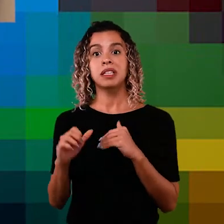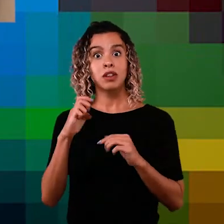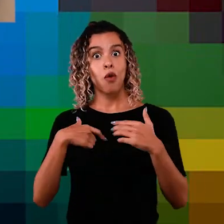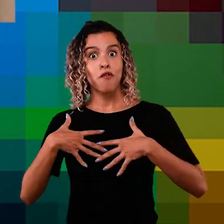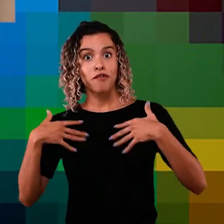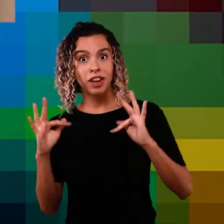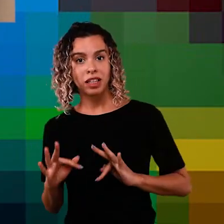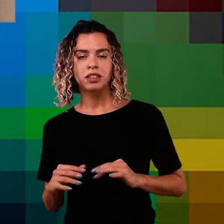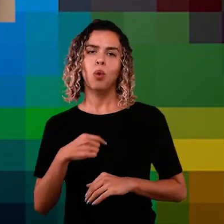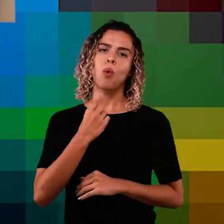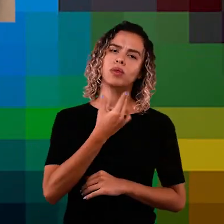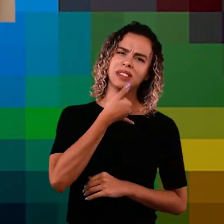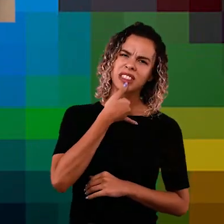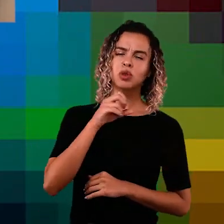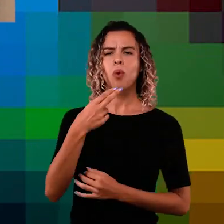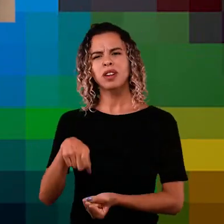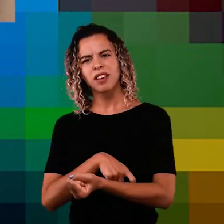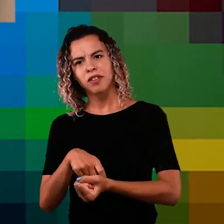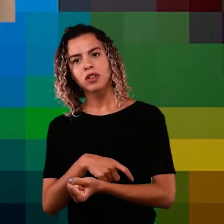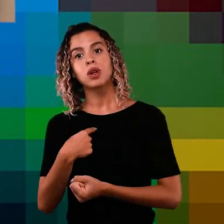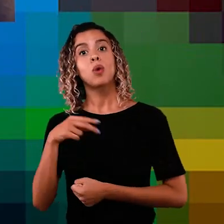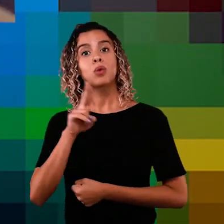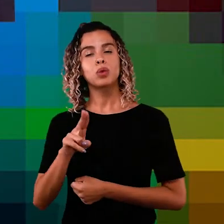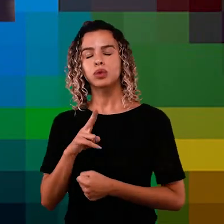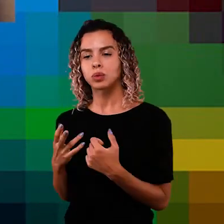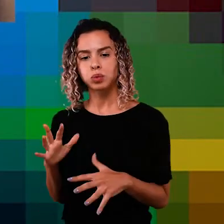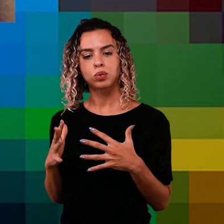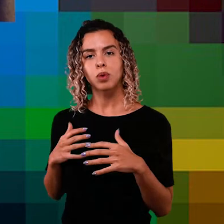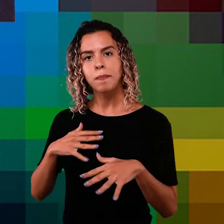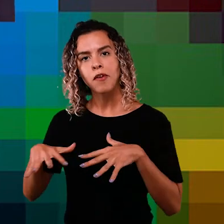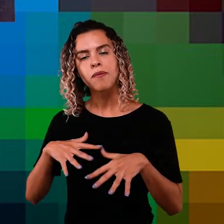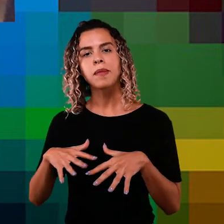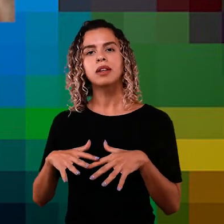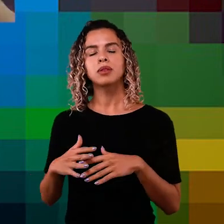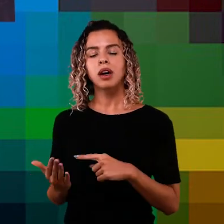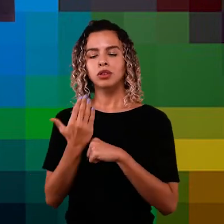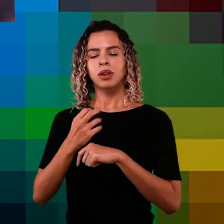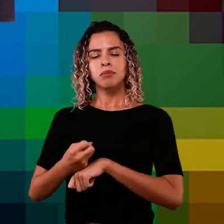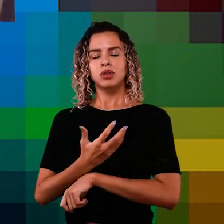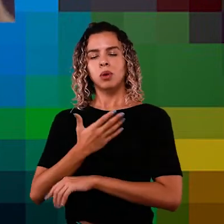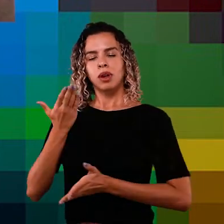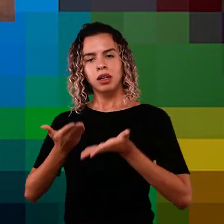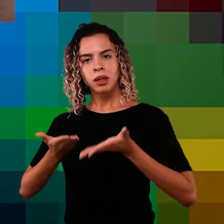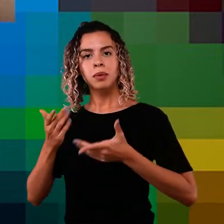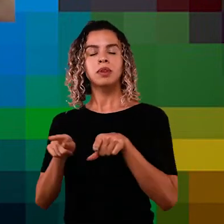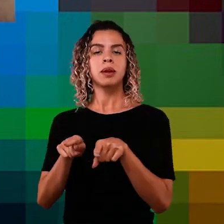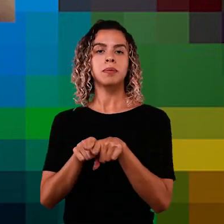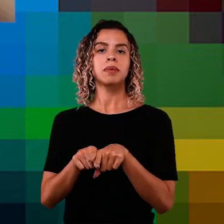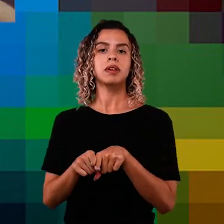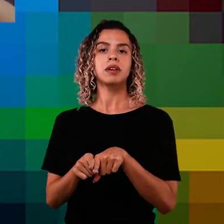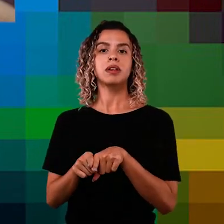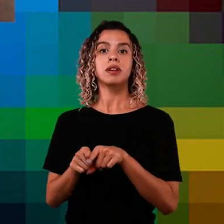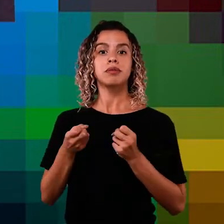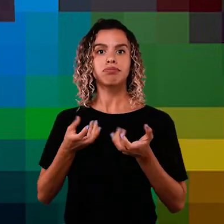faço quando eu tô feliz, eu faço quando eu tô triste, eu faço quando eu tô irritada. Eu uso o estímulo não só para me autorregular, mas eu também uso o